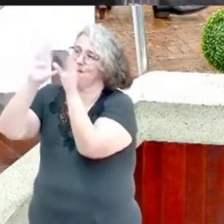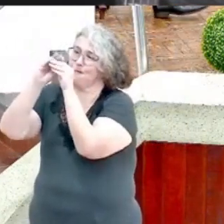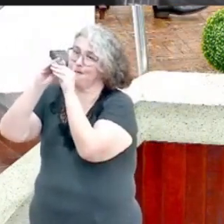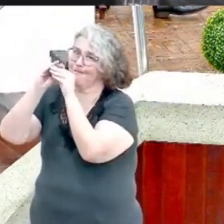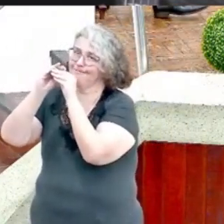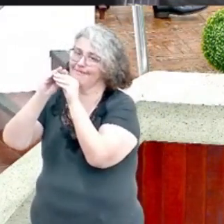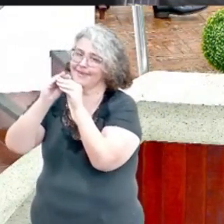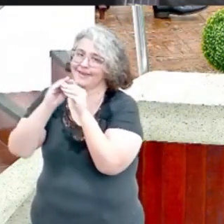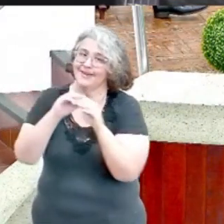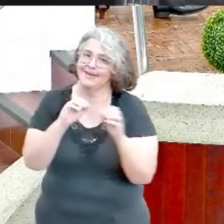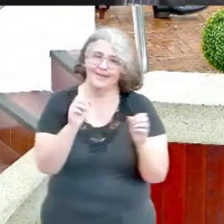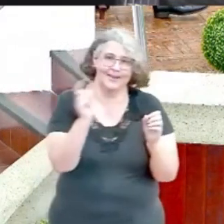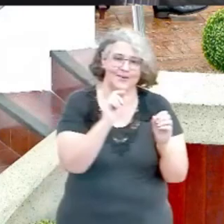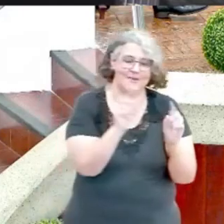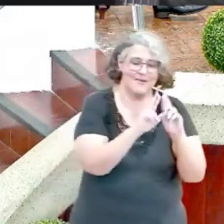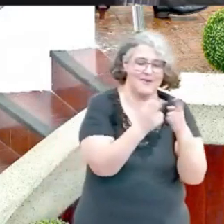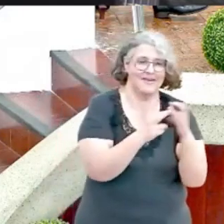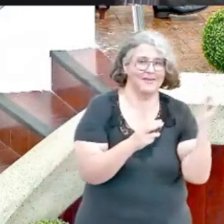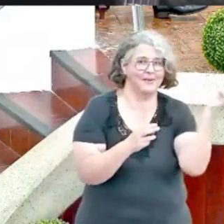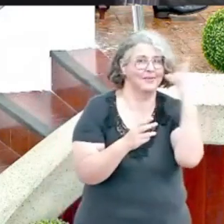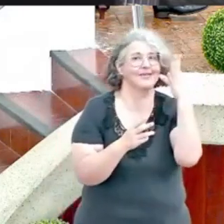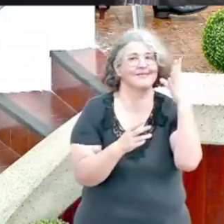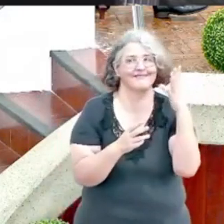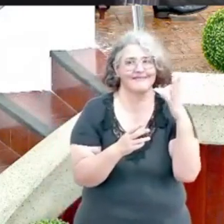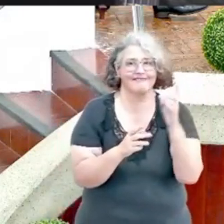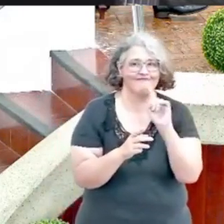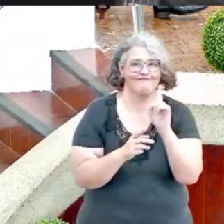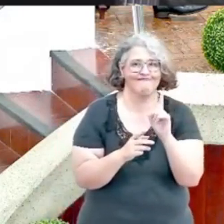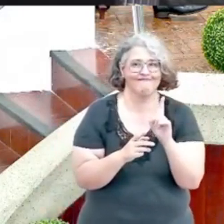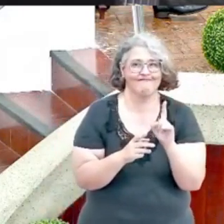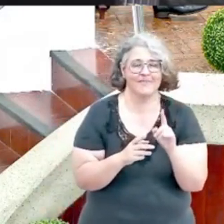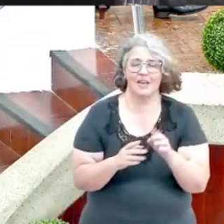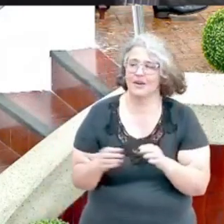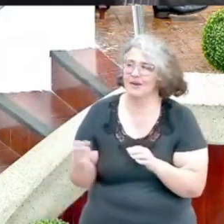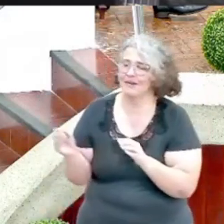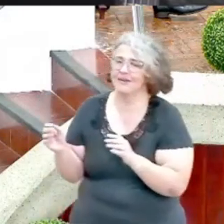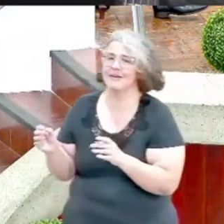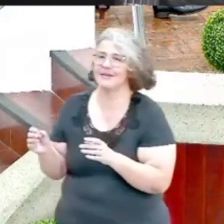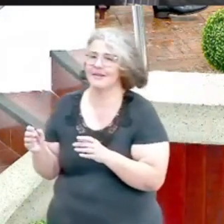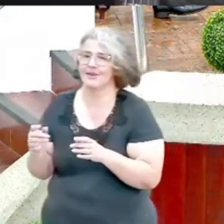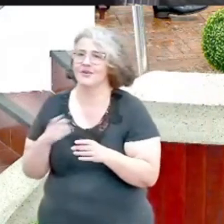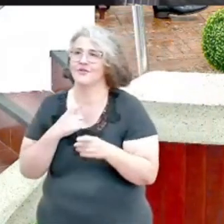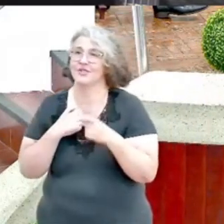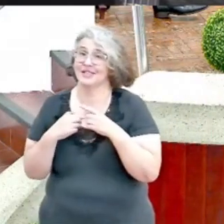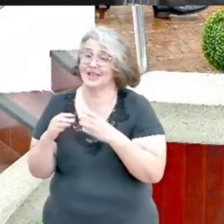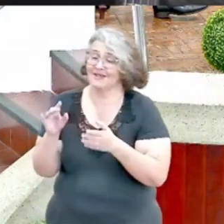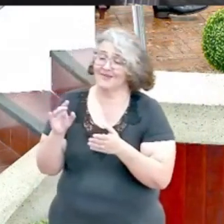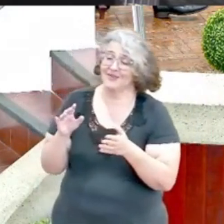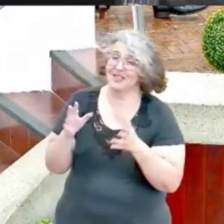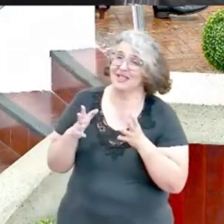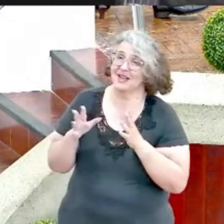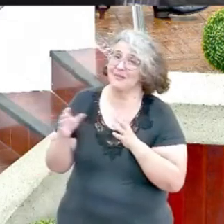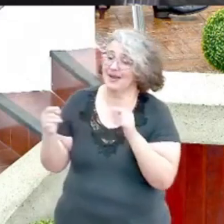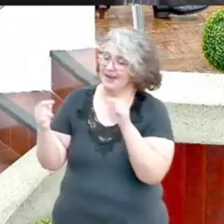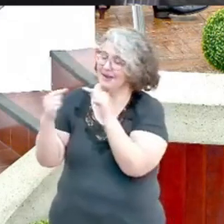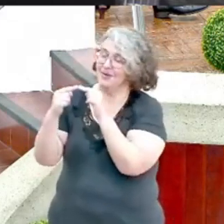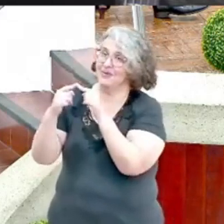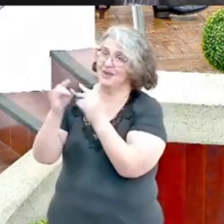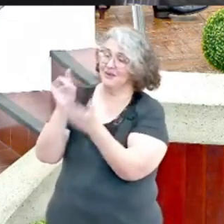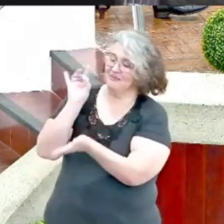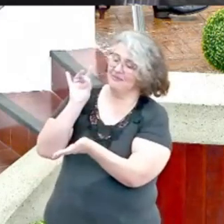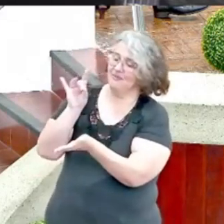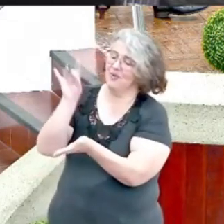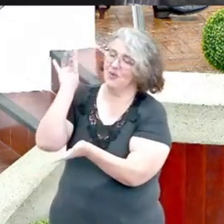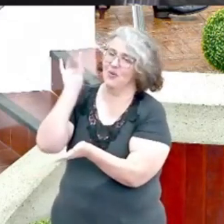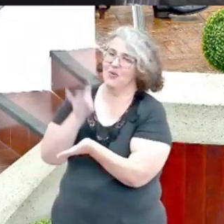suas afeições estão mais parecidas com a do inimigo de Deus do que com a do